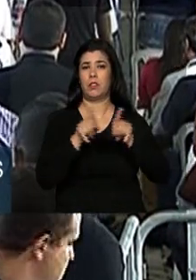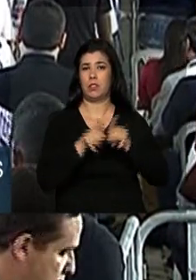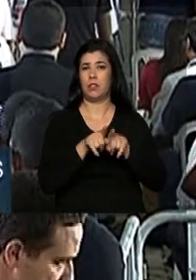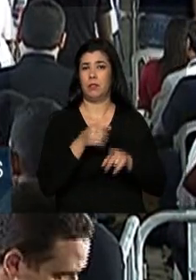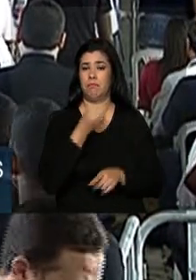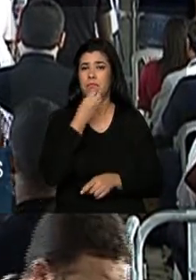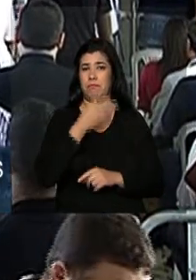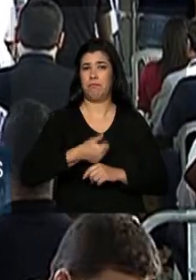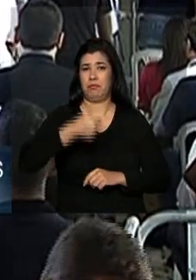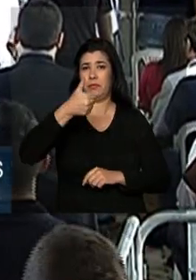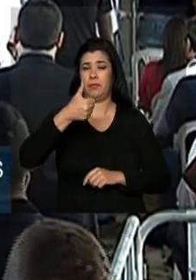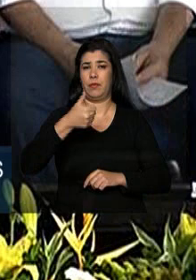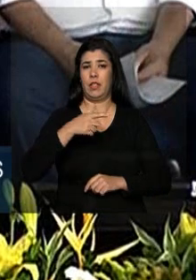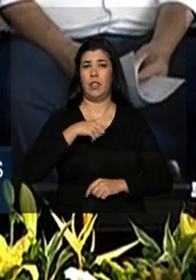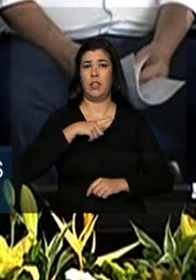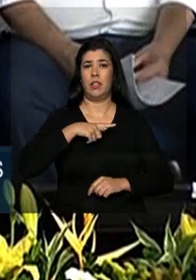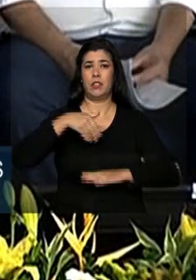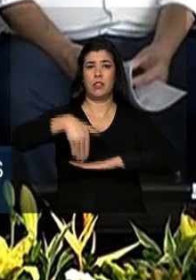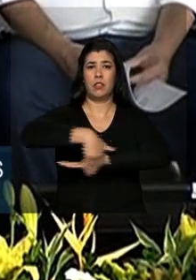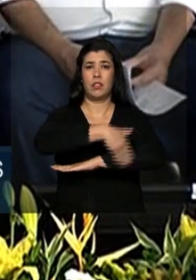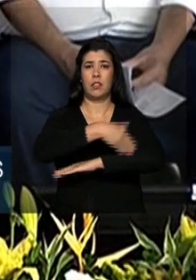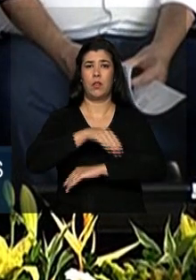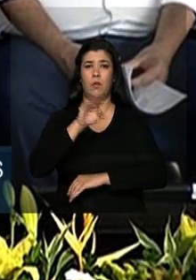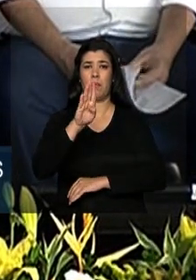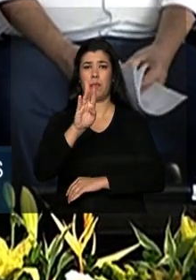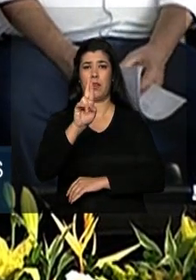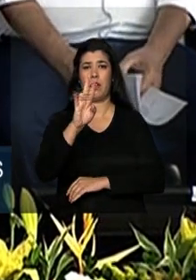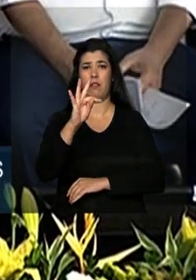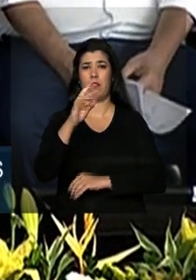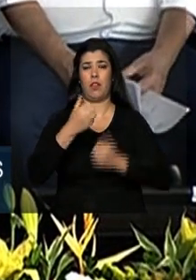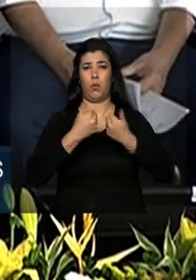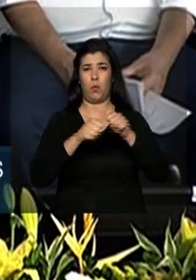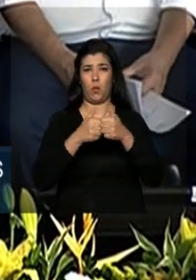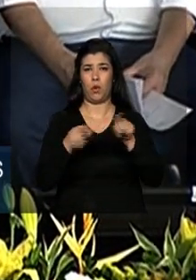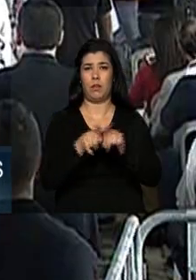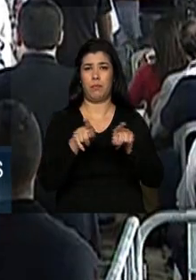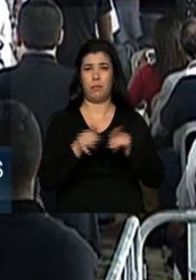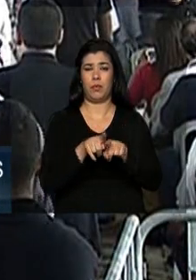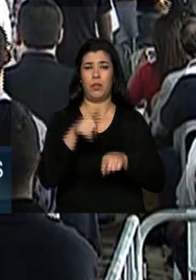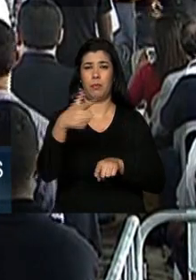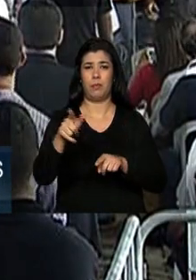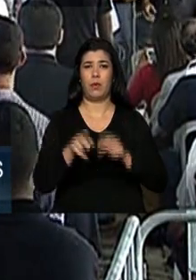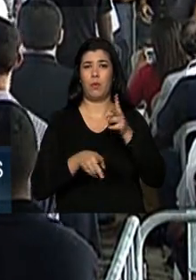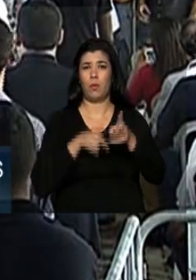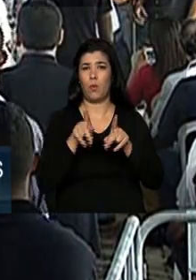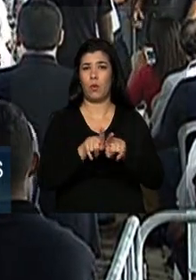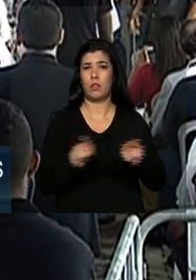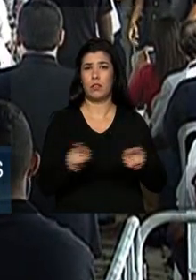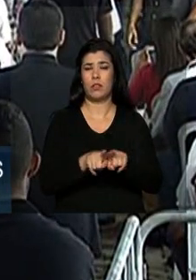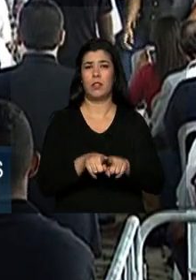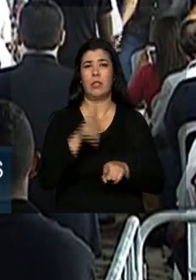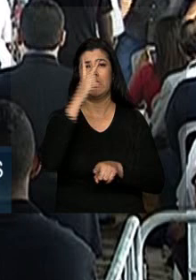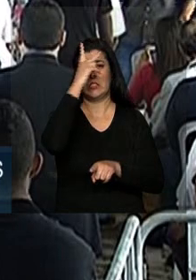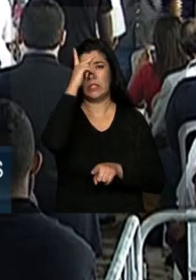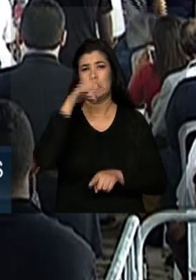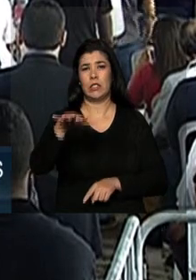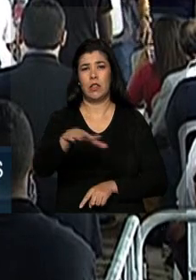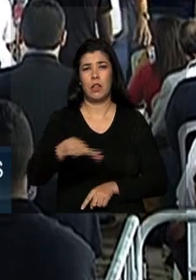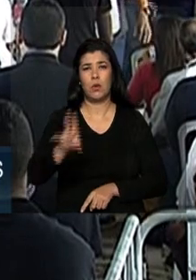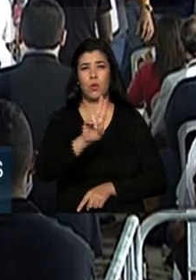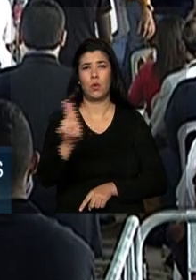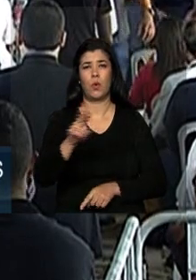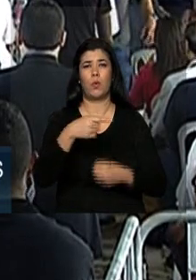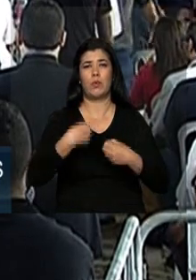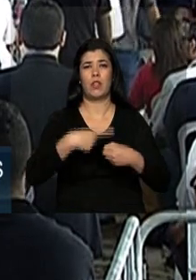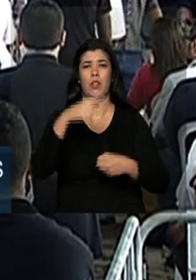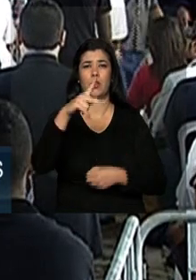gente tem a Transoeste, um BRT aqui do lado. Aqui nessa região de Paciência, Cosmos, enfim,